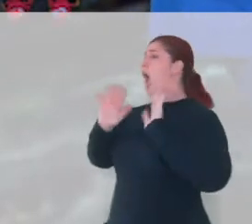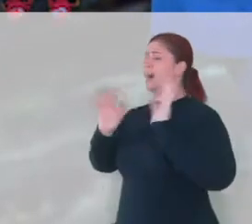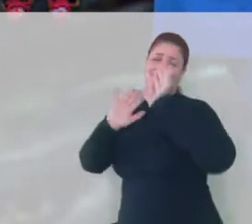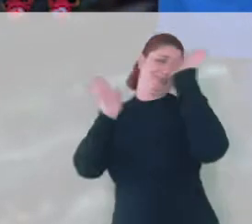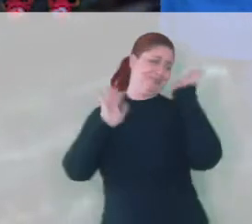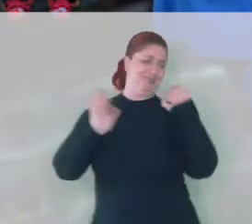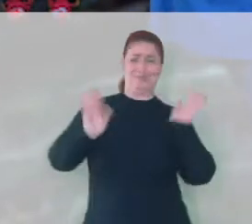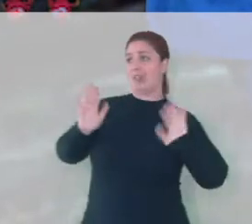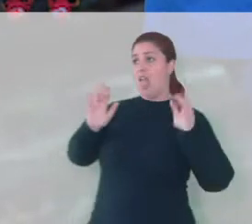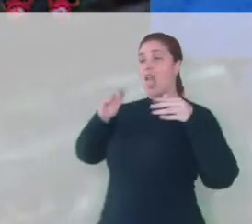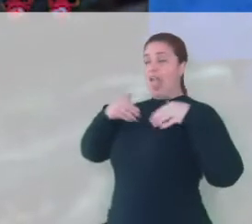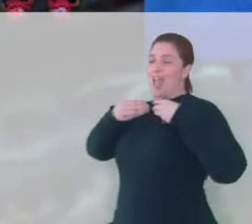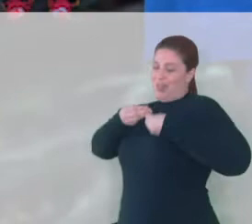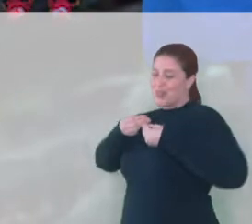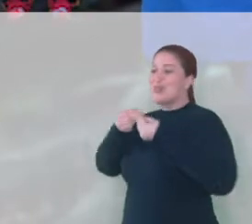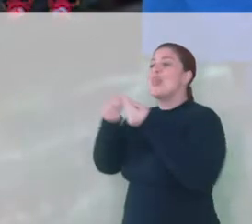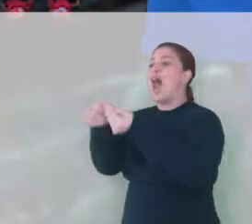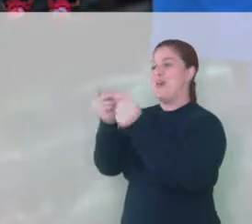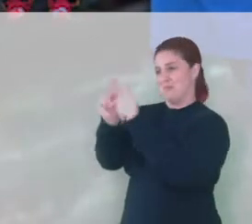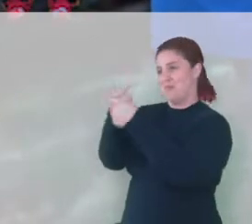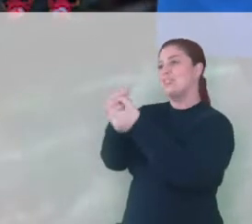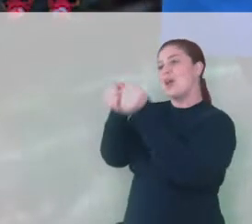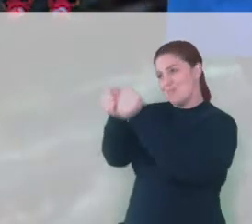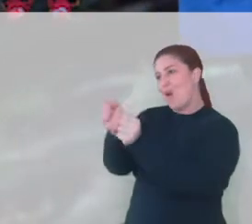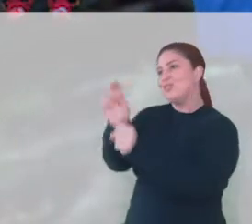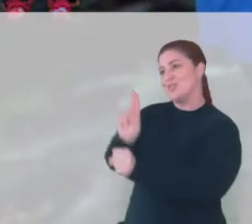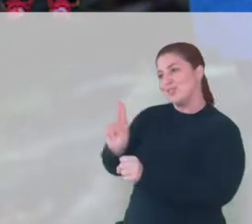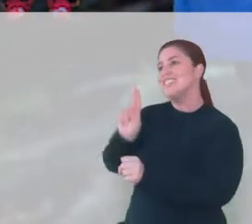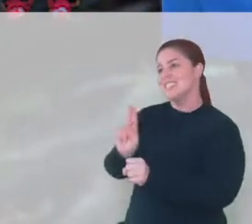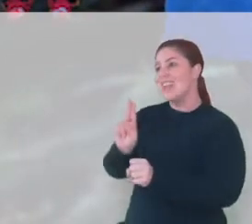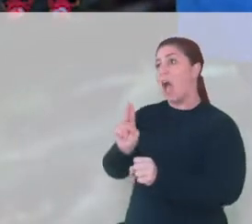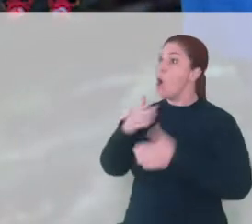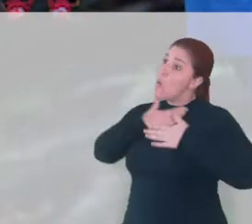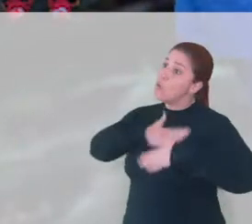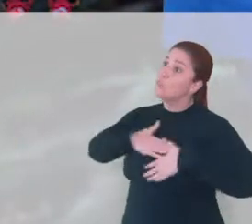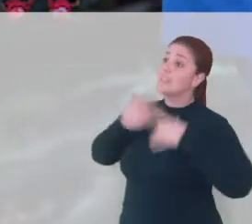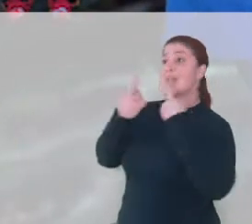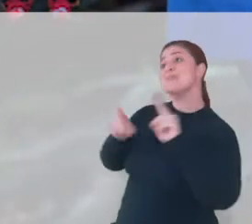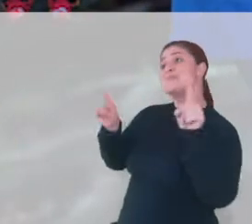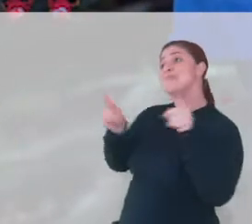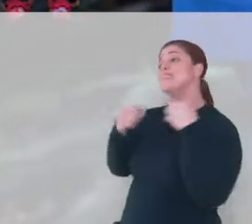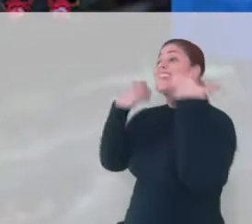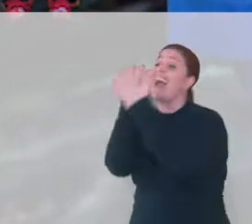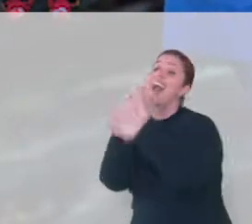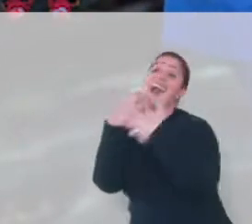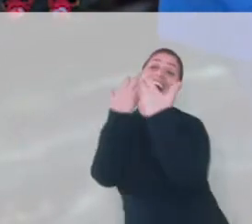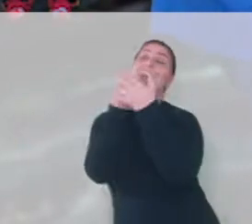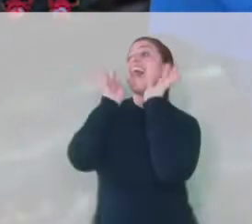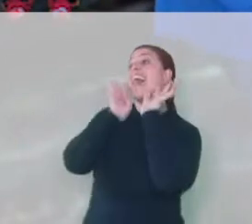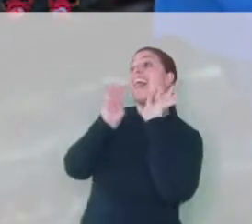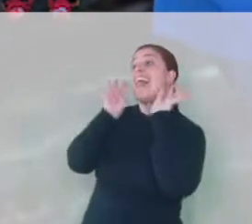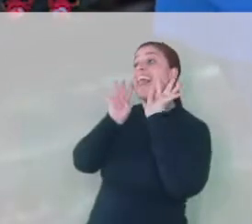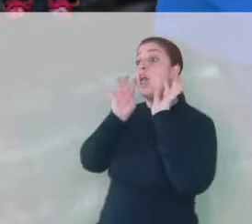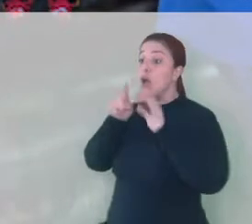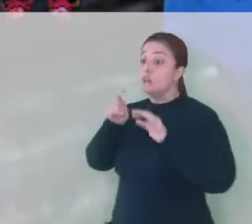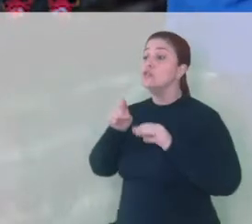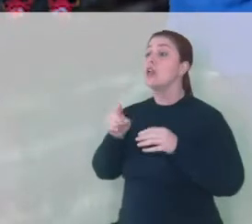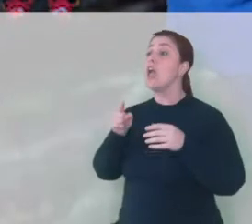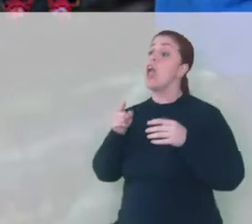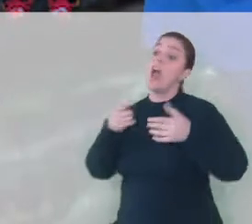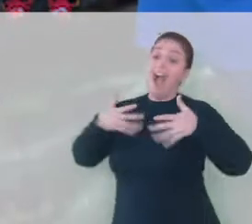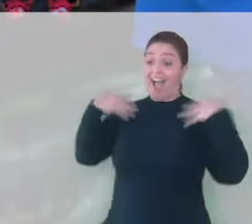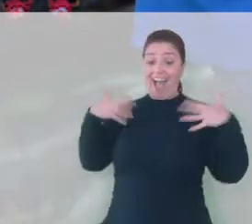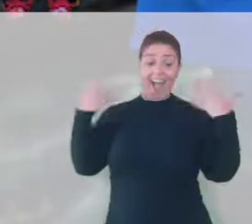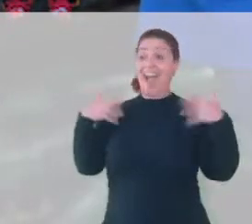Não! Eu dou de bom grado. Eu gostei muito da cantoria. E vocês são um povo